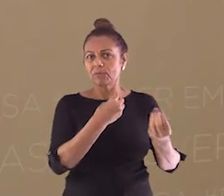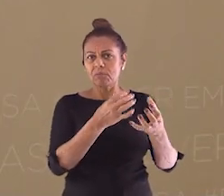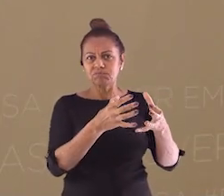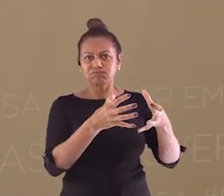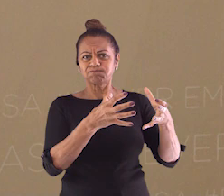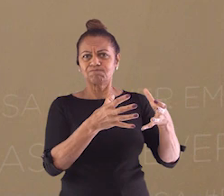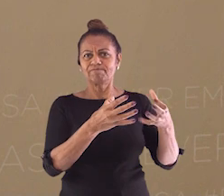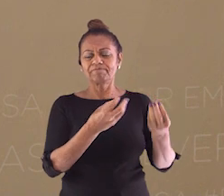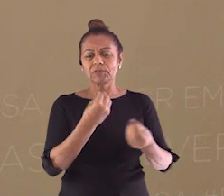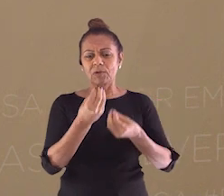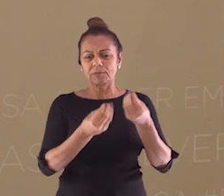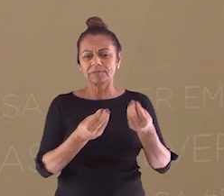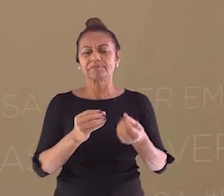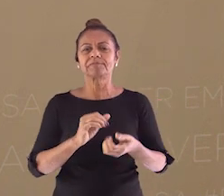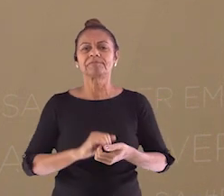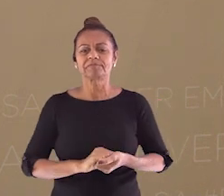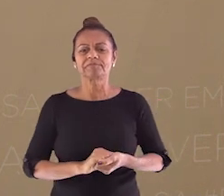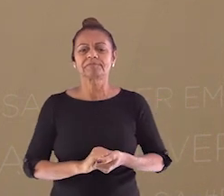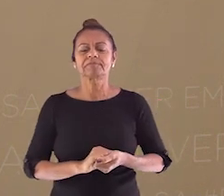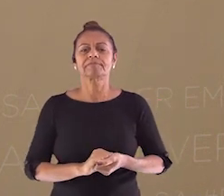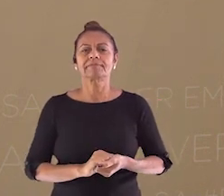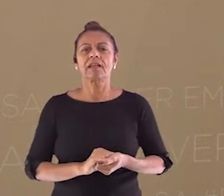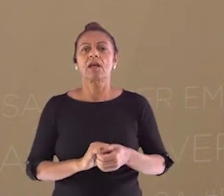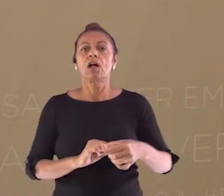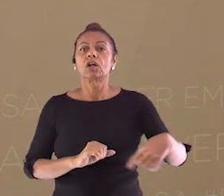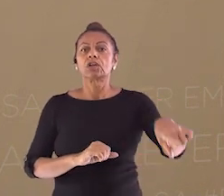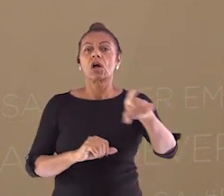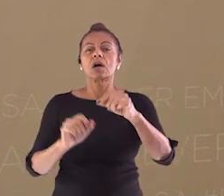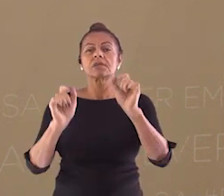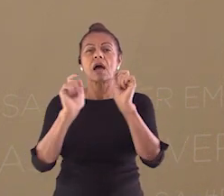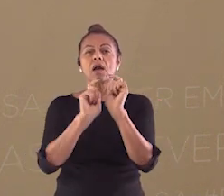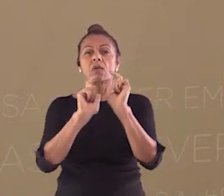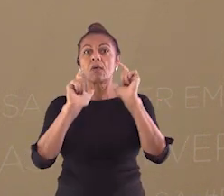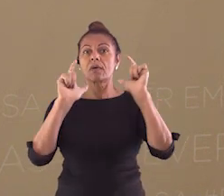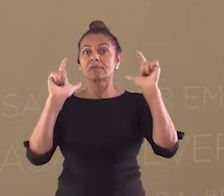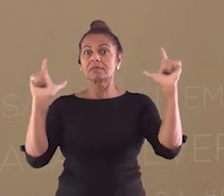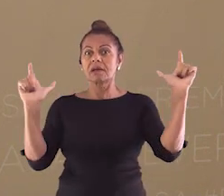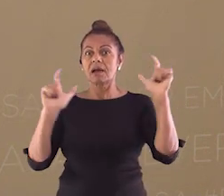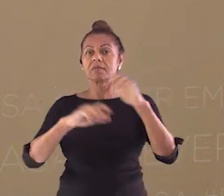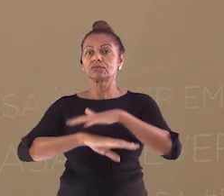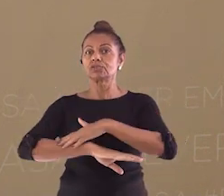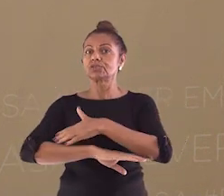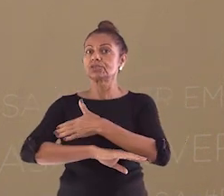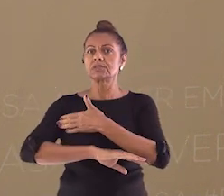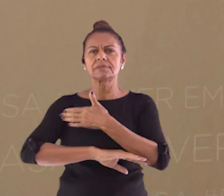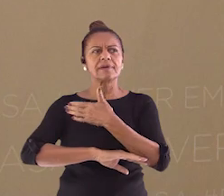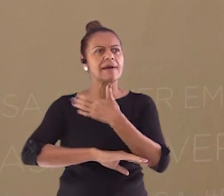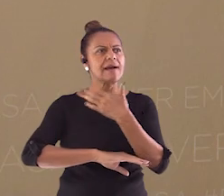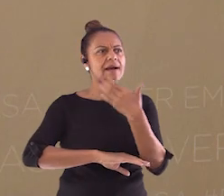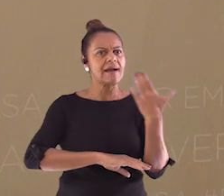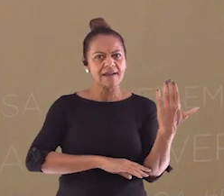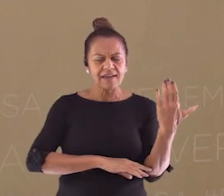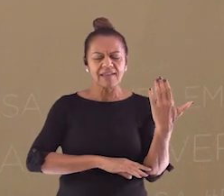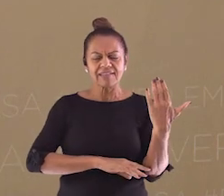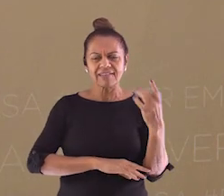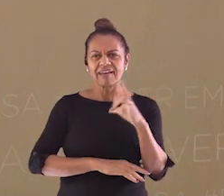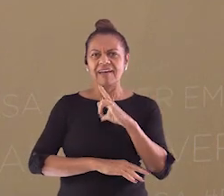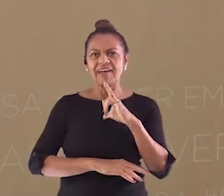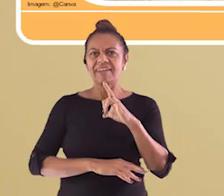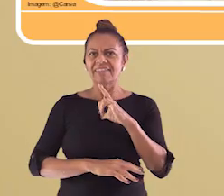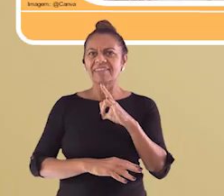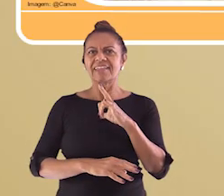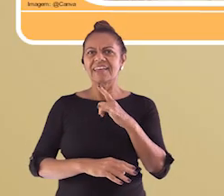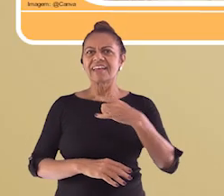o momento de irmos dormir, estamos rodeados de fenômenos químicos. Mas como assim? Eu vou te